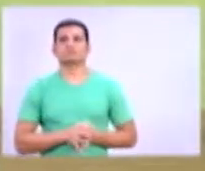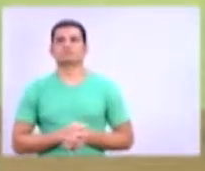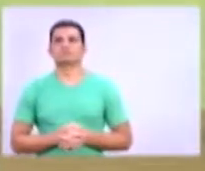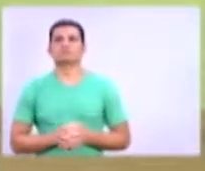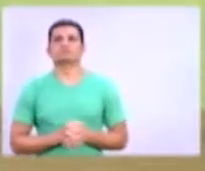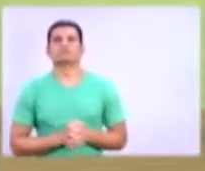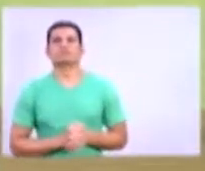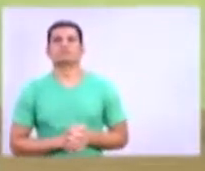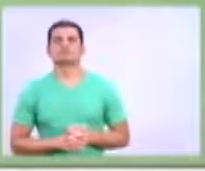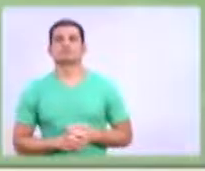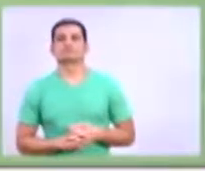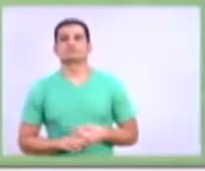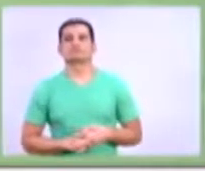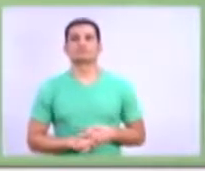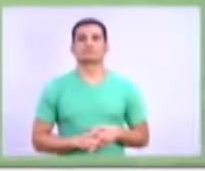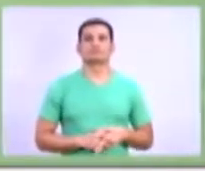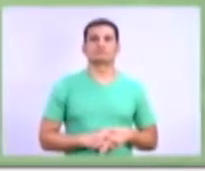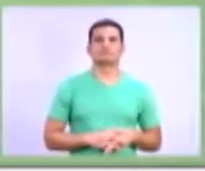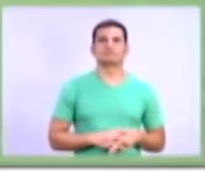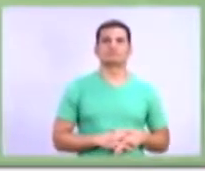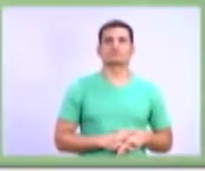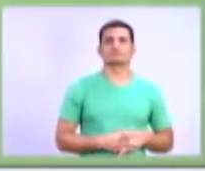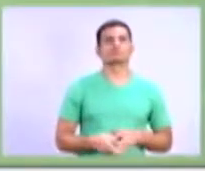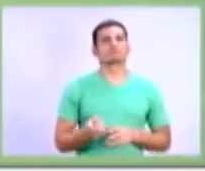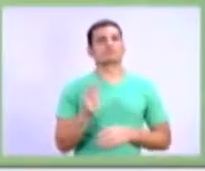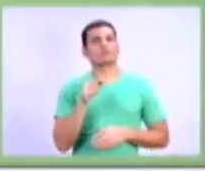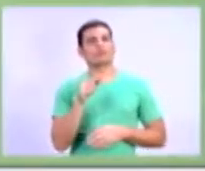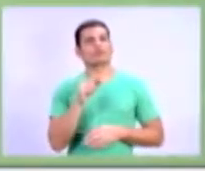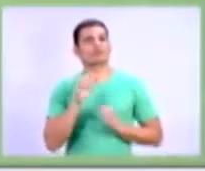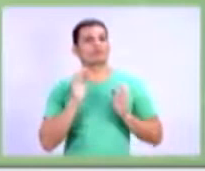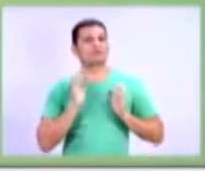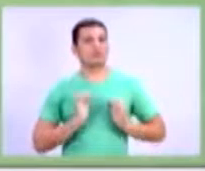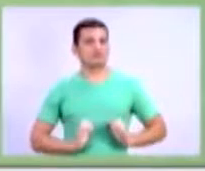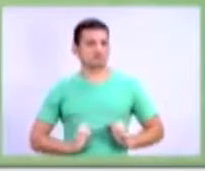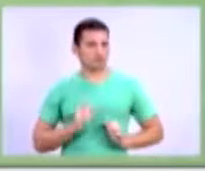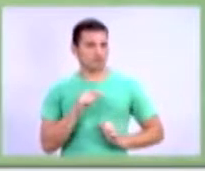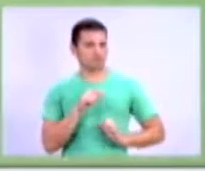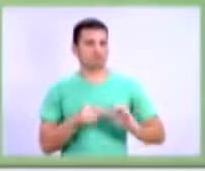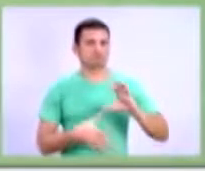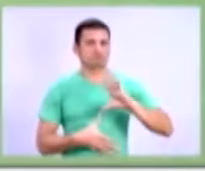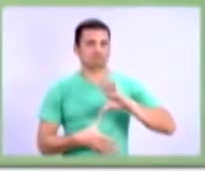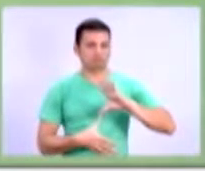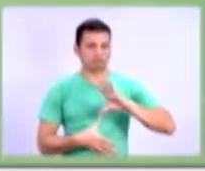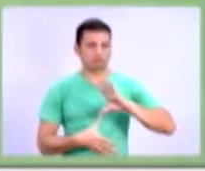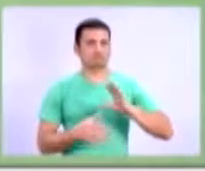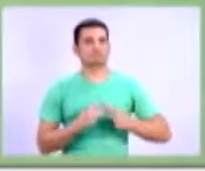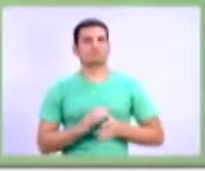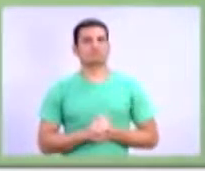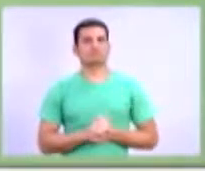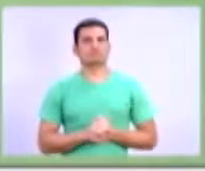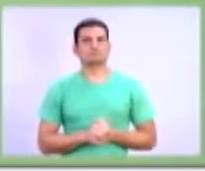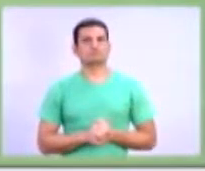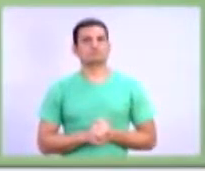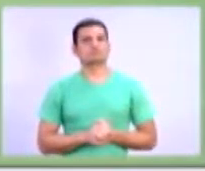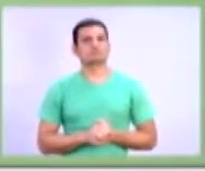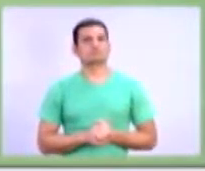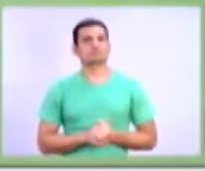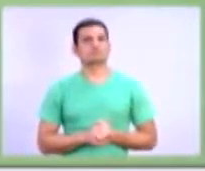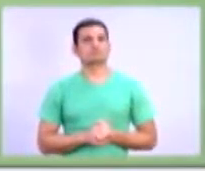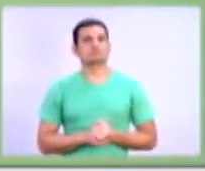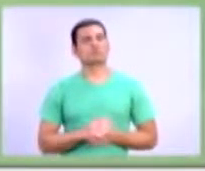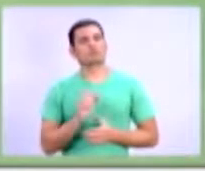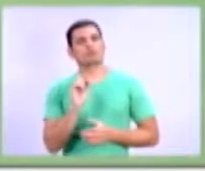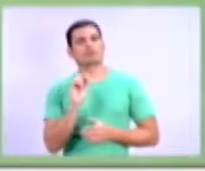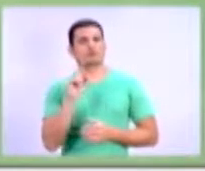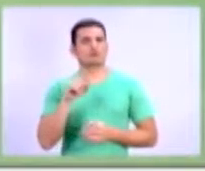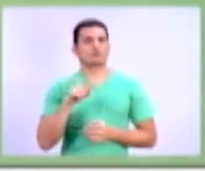O princípio, então, dessa ética latino-americana, né? O princípio ético baseado na necessidade de